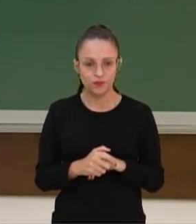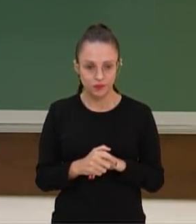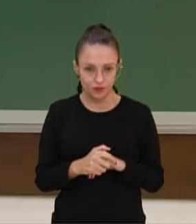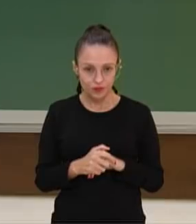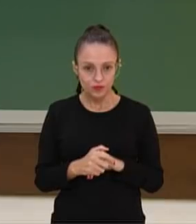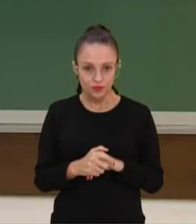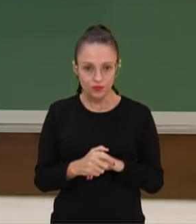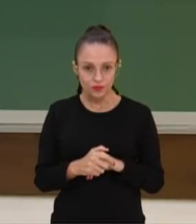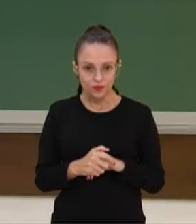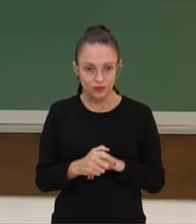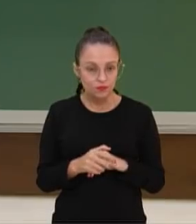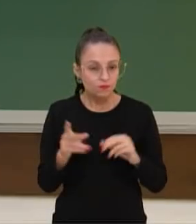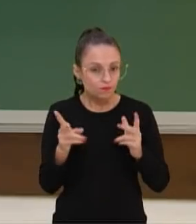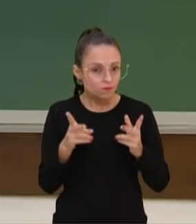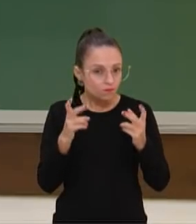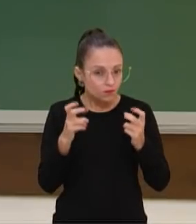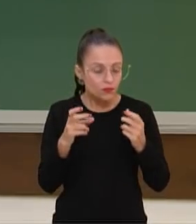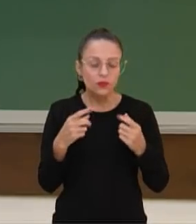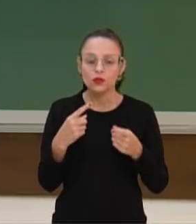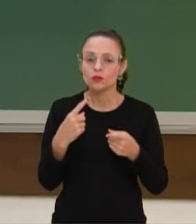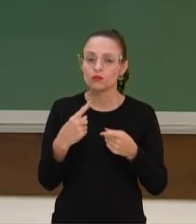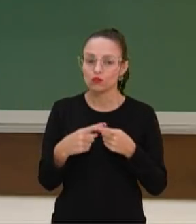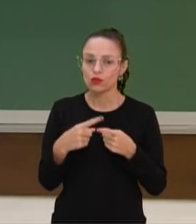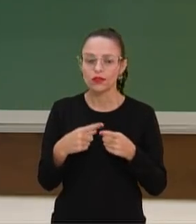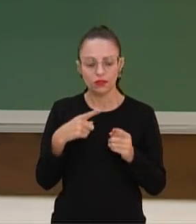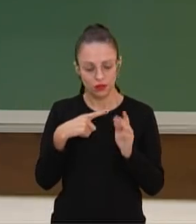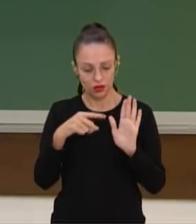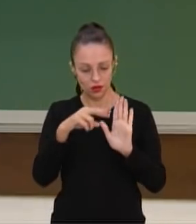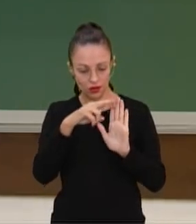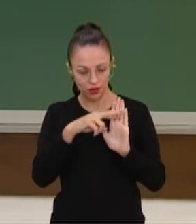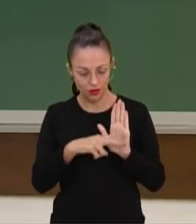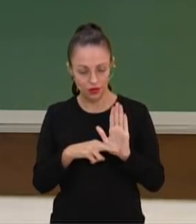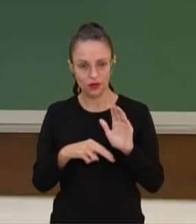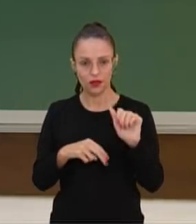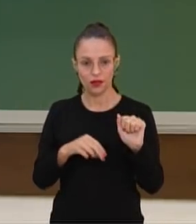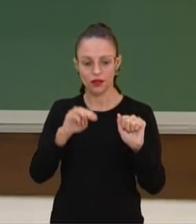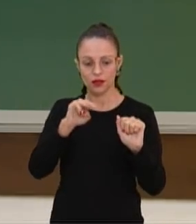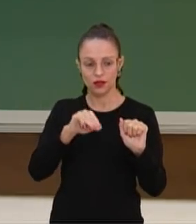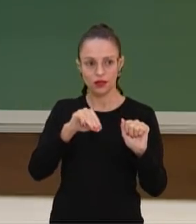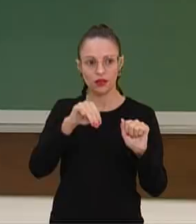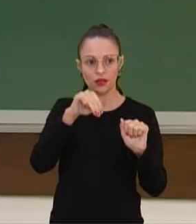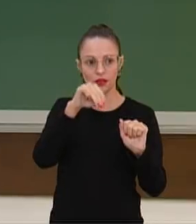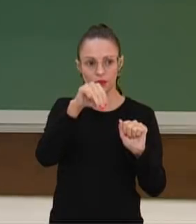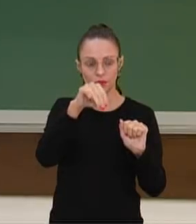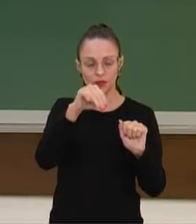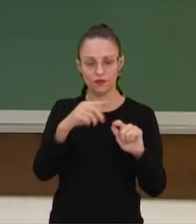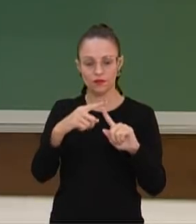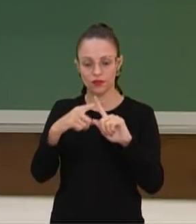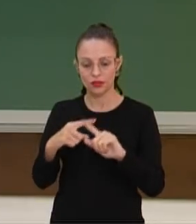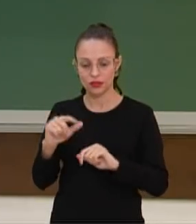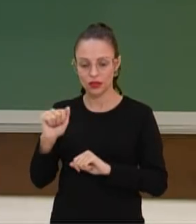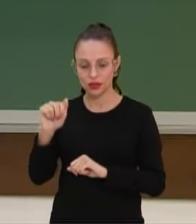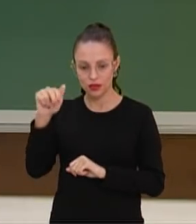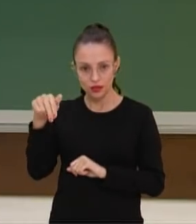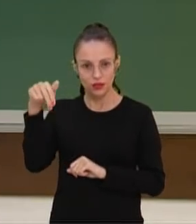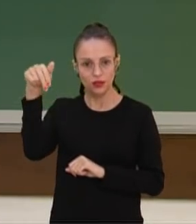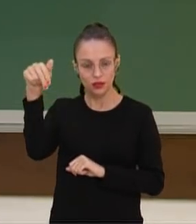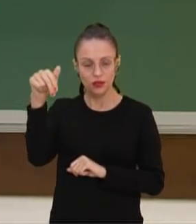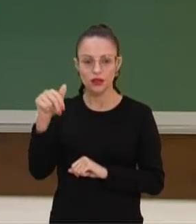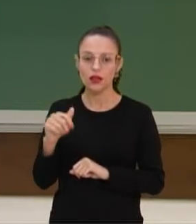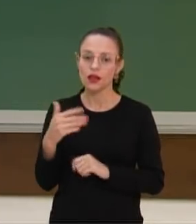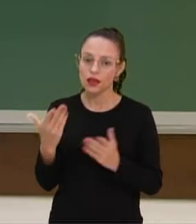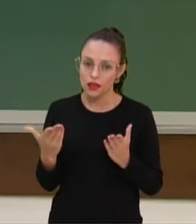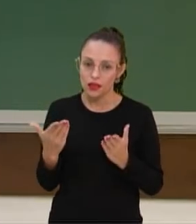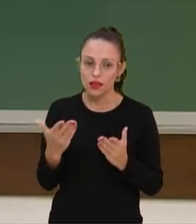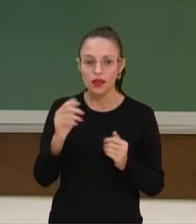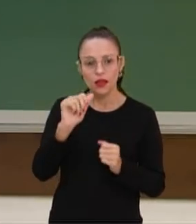soma. Percebeu? Porque a gente tem essa propriedade. A elevado a m vezes A elevado a n é o A elevado a m